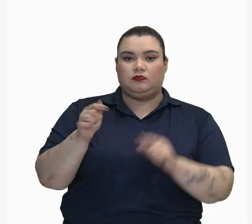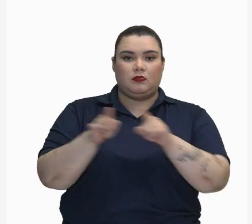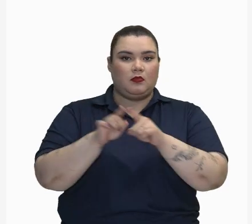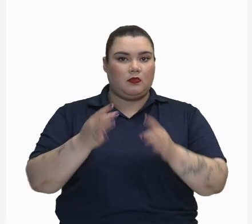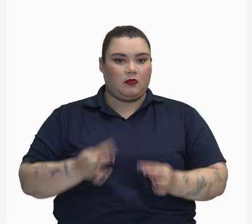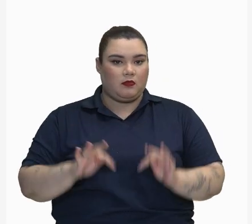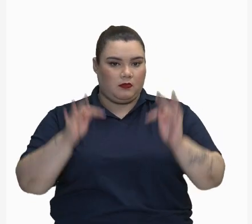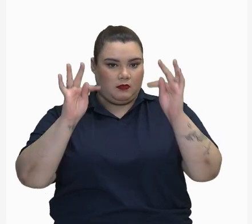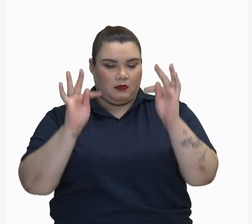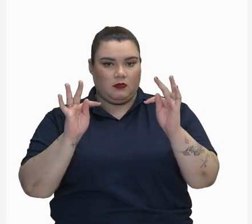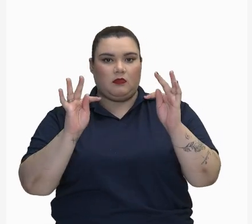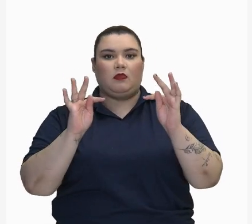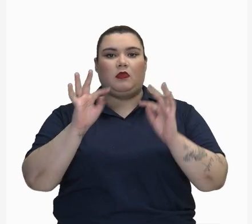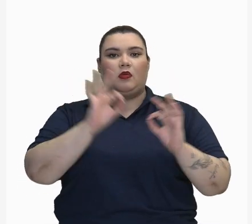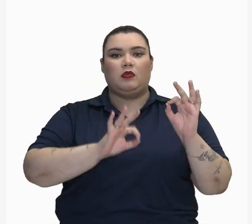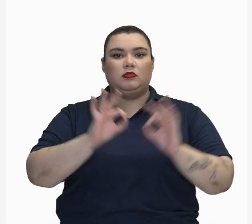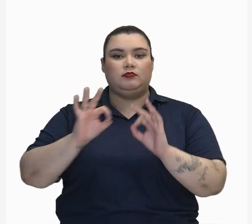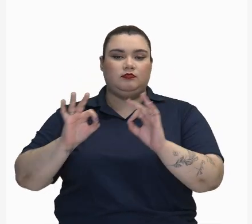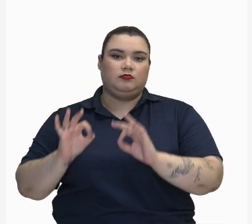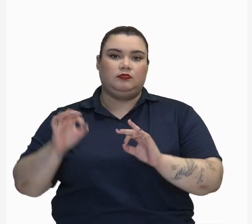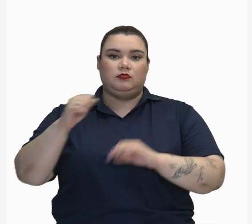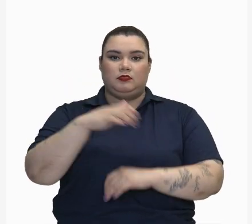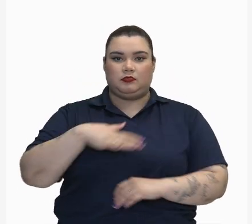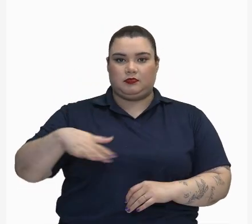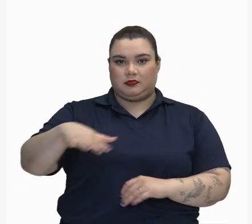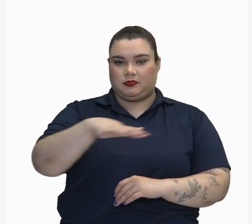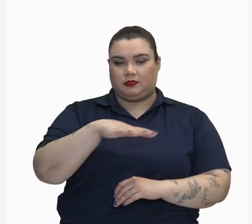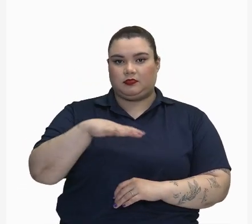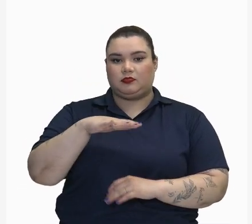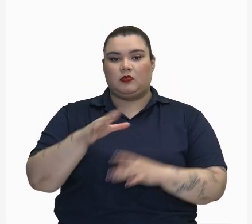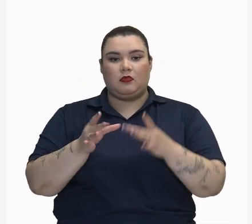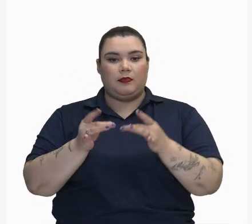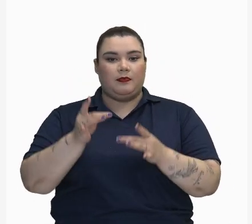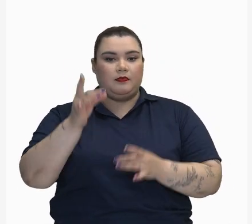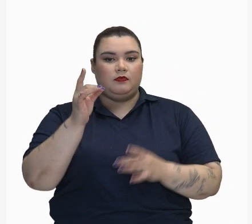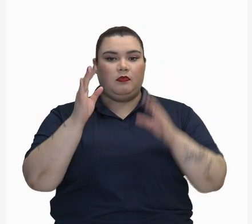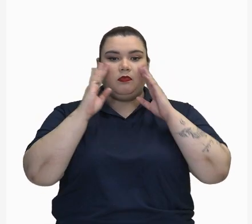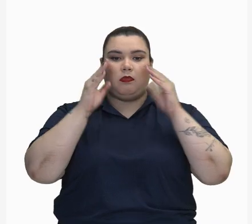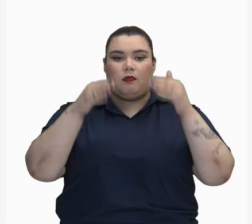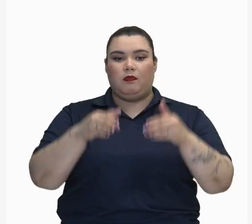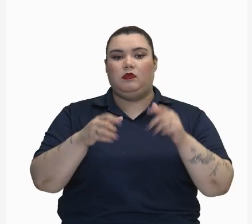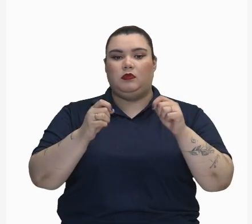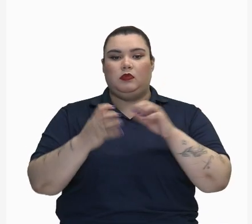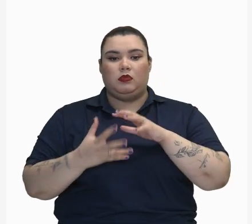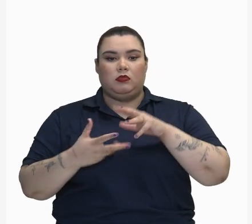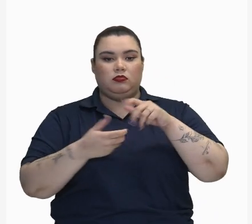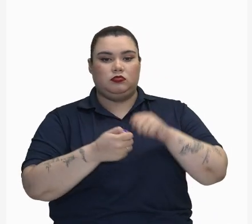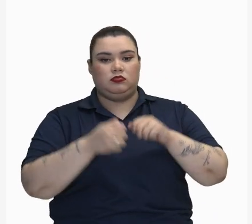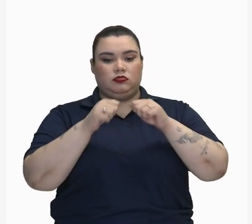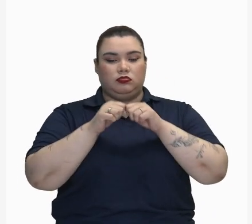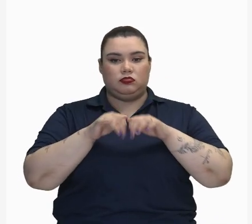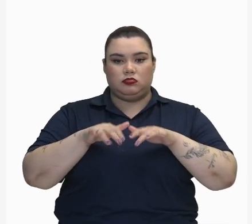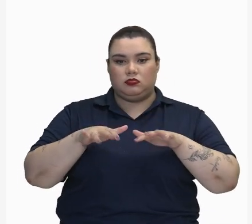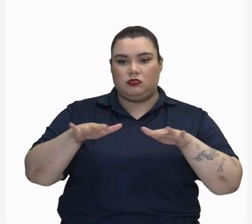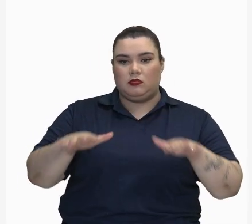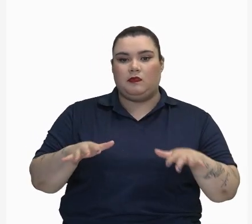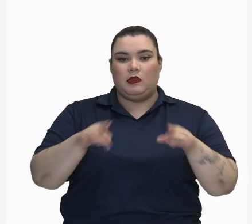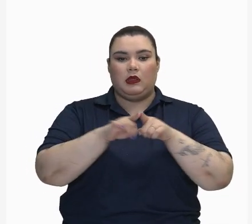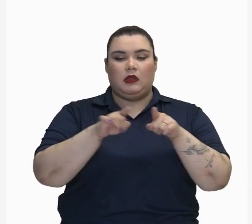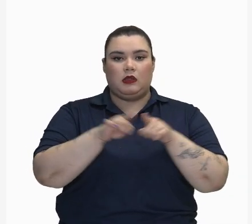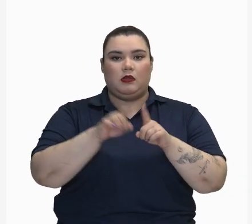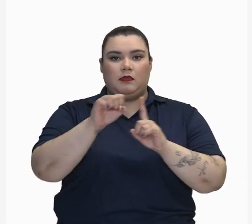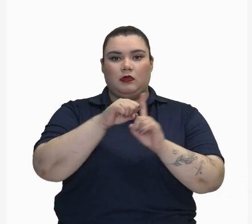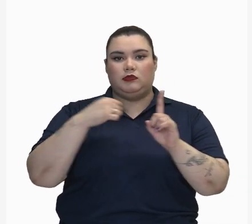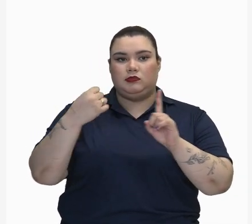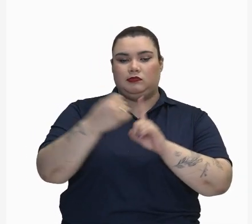e informacional, reordenando territórios, com um detalhamento globalização, segregação